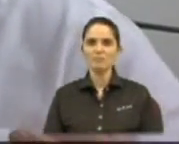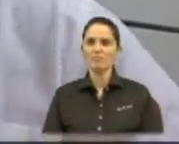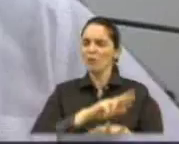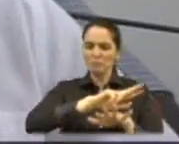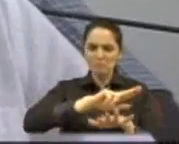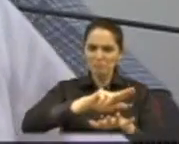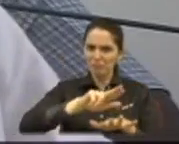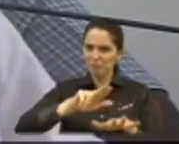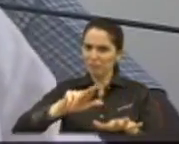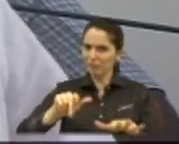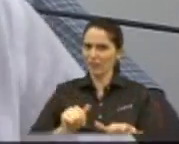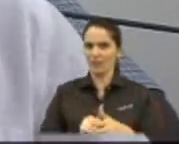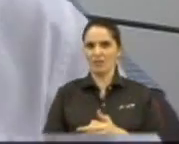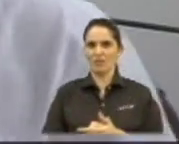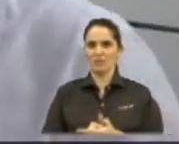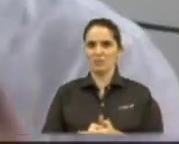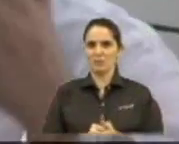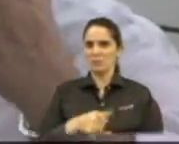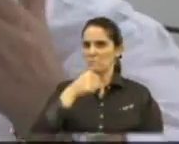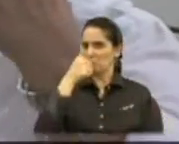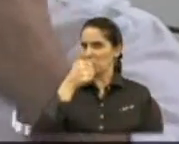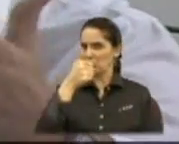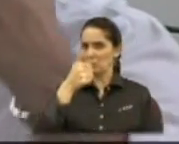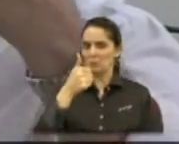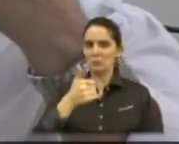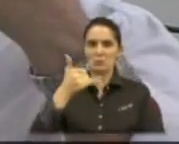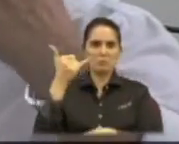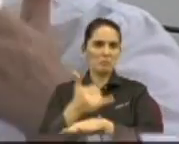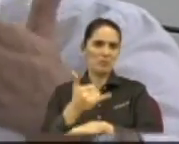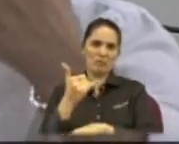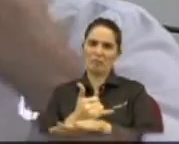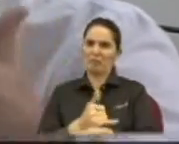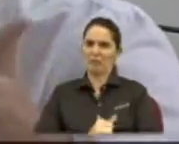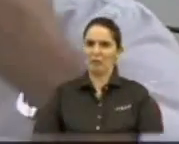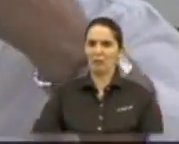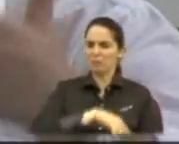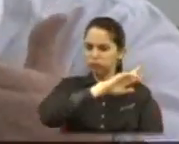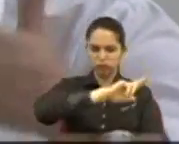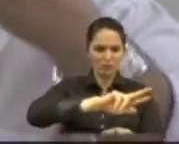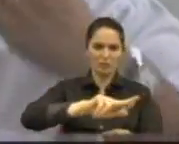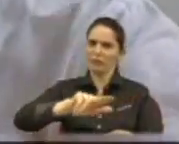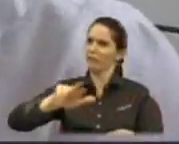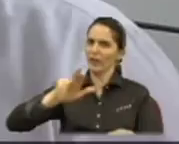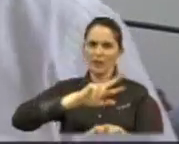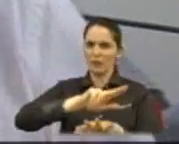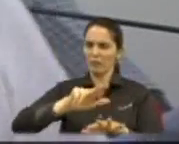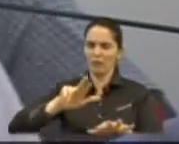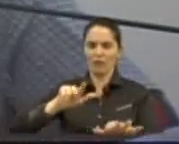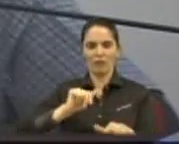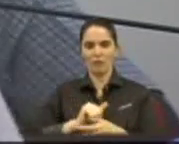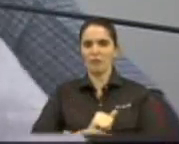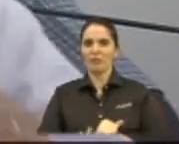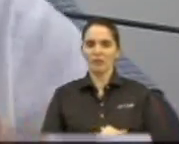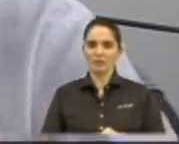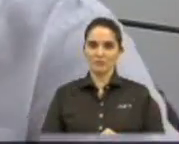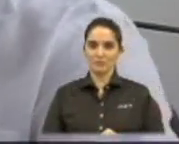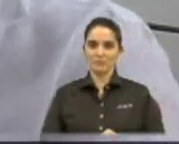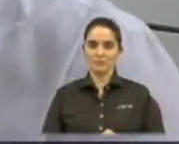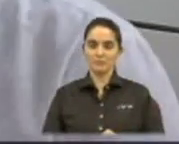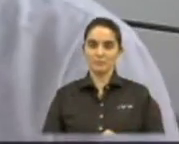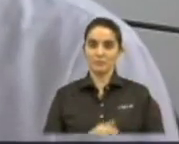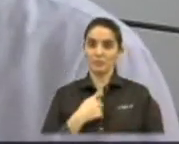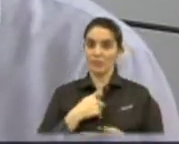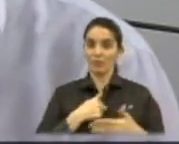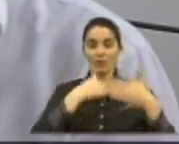múltiplos, começando lá pelos metais nobres, hélio, neônio, argônio, xenônio, criptônio, radônio, belírio. Se deixar,